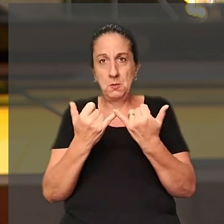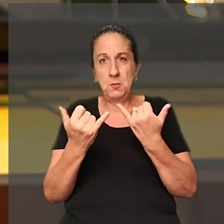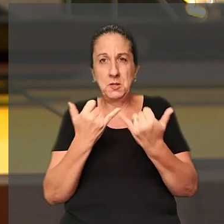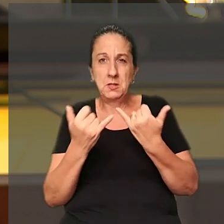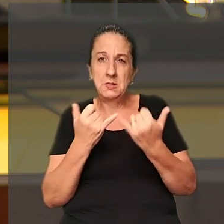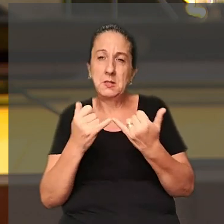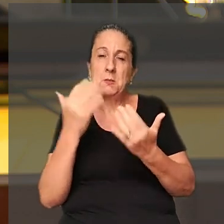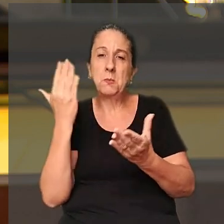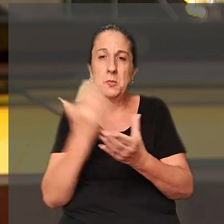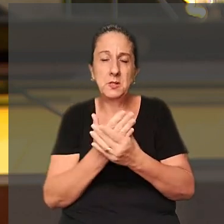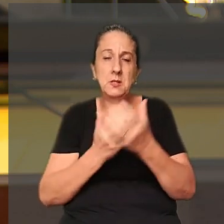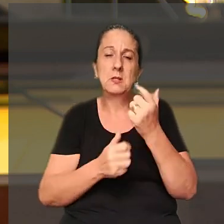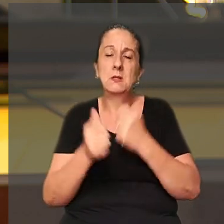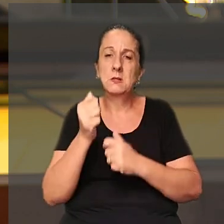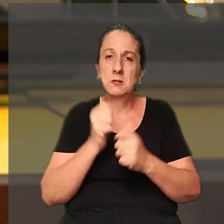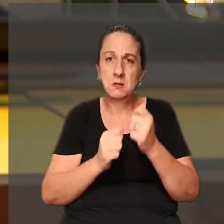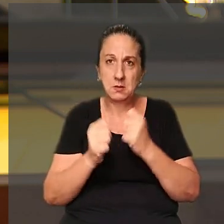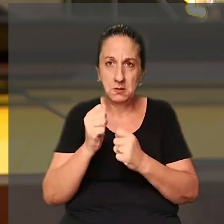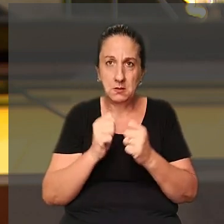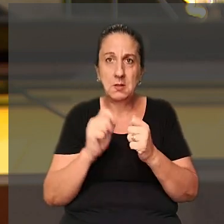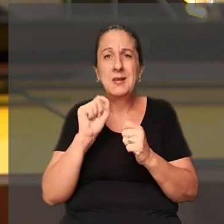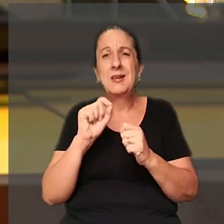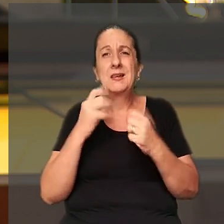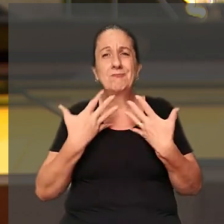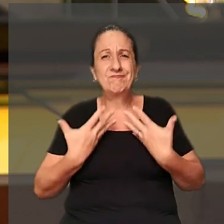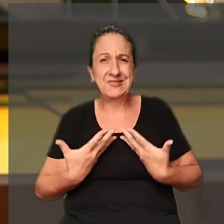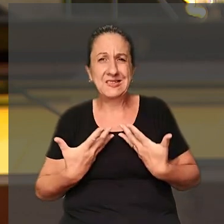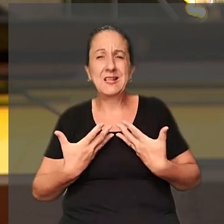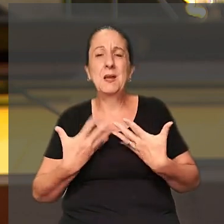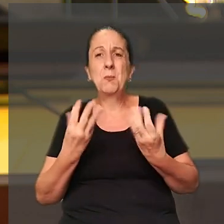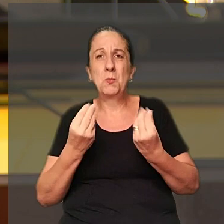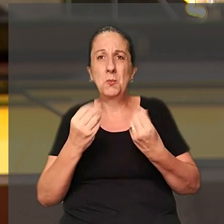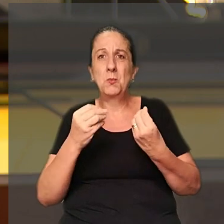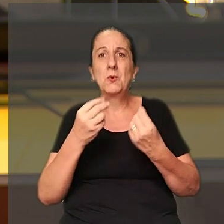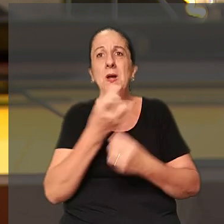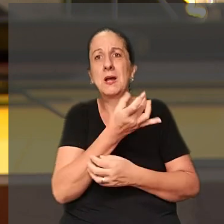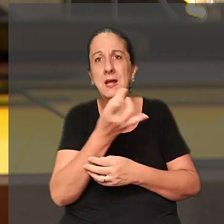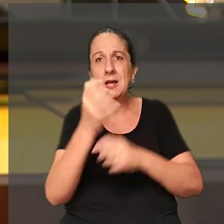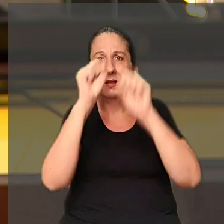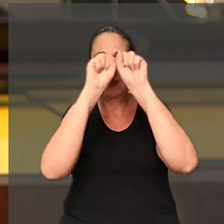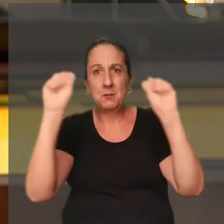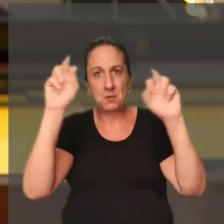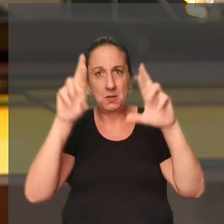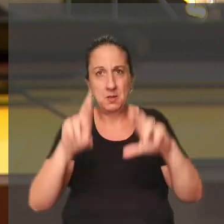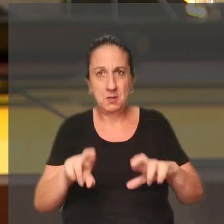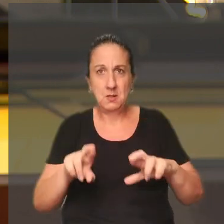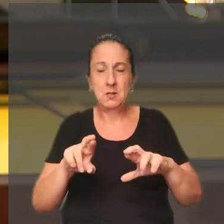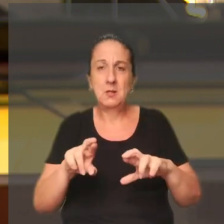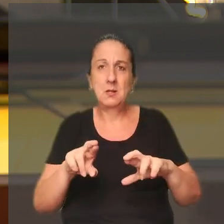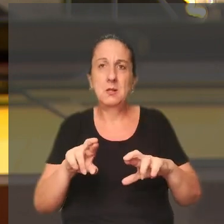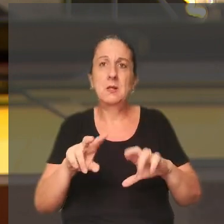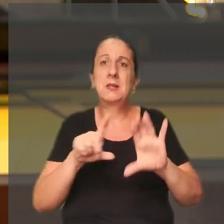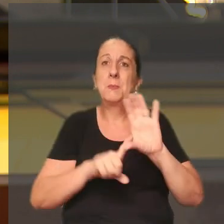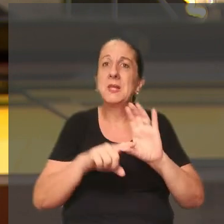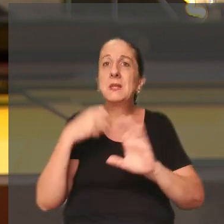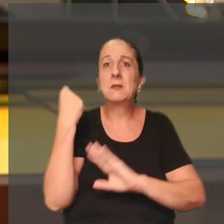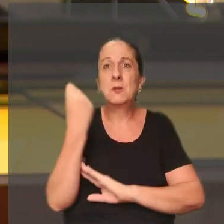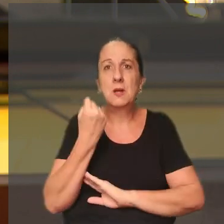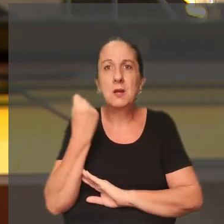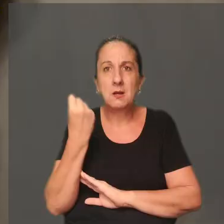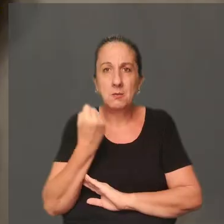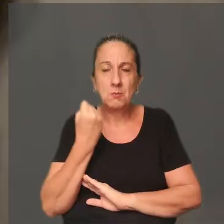processos administrativos, disciplinares, que desgastam muito cada tribunal regional, a depender da